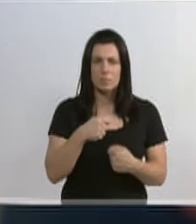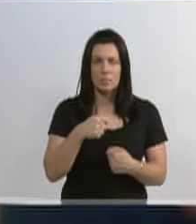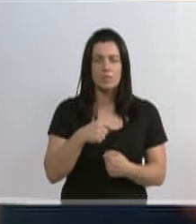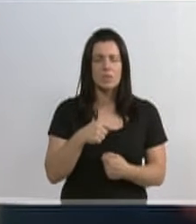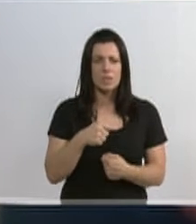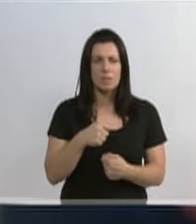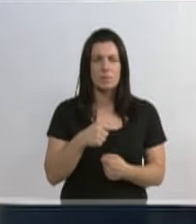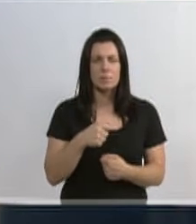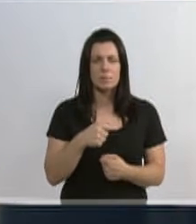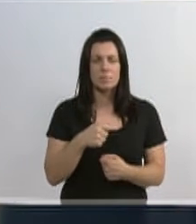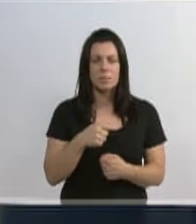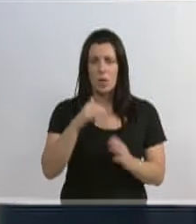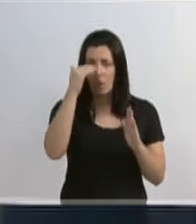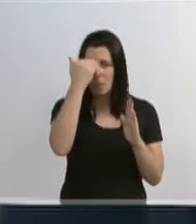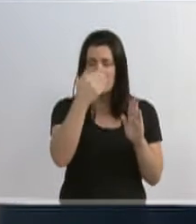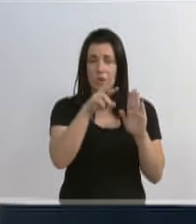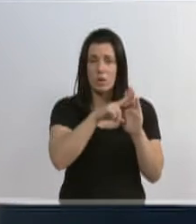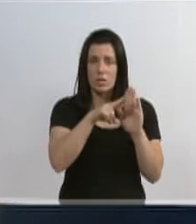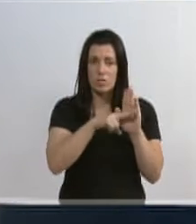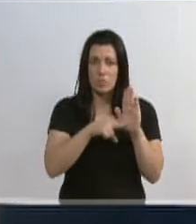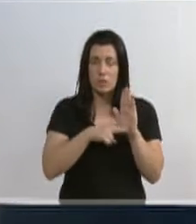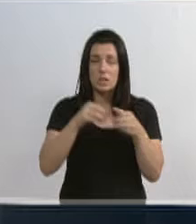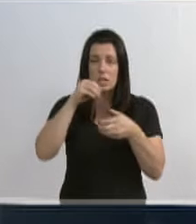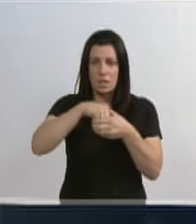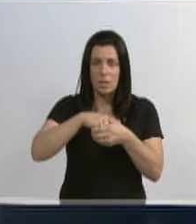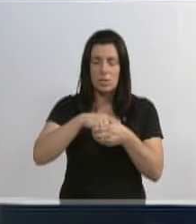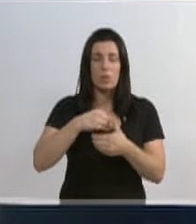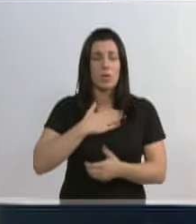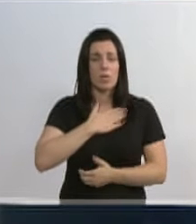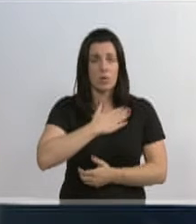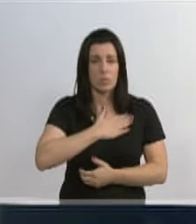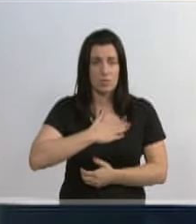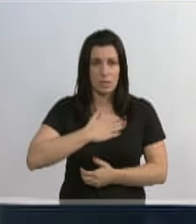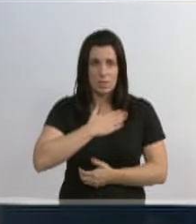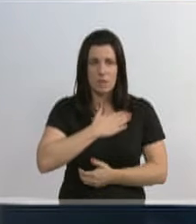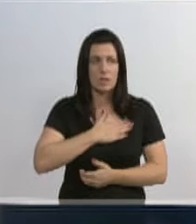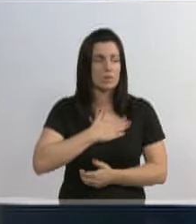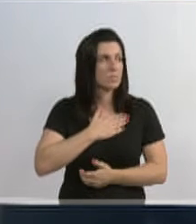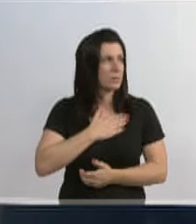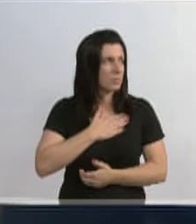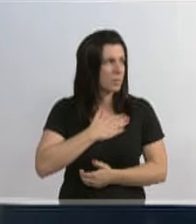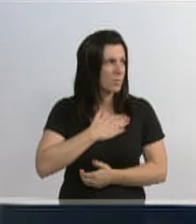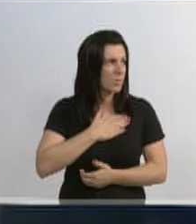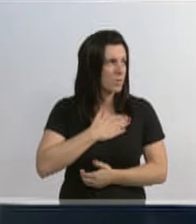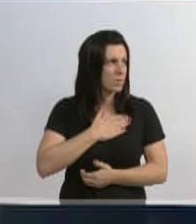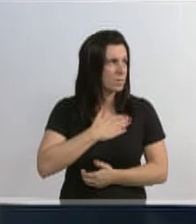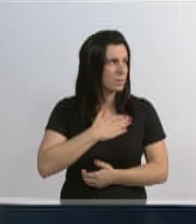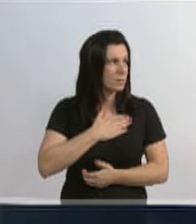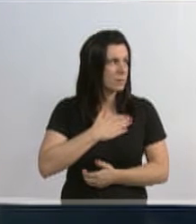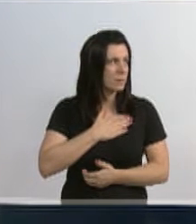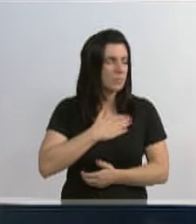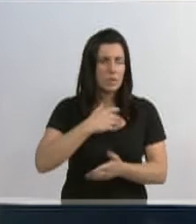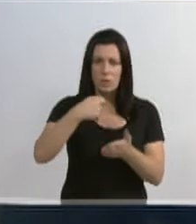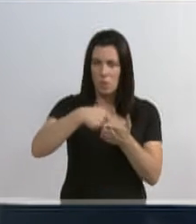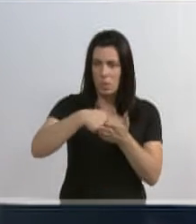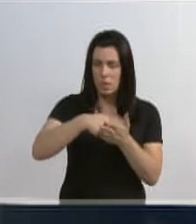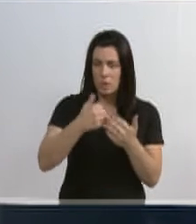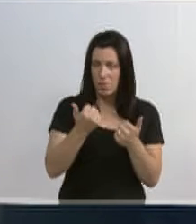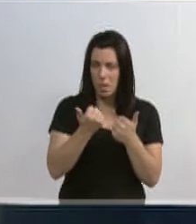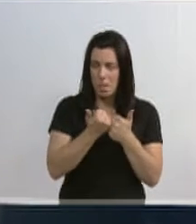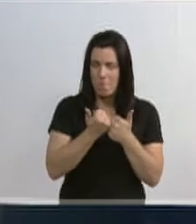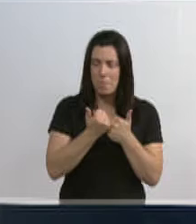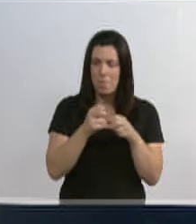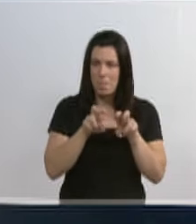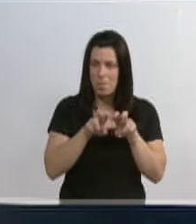ater ao regimento interno, mas eu gostaria que sempre Vossa Excelência não ficassem, às vezes, cobrando da mesa quando, de repente,